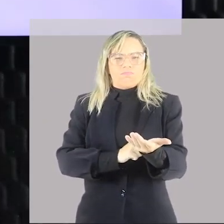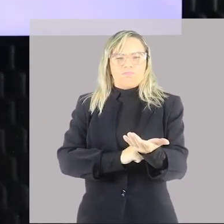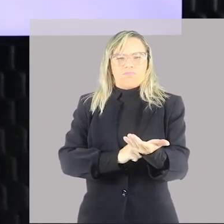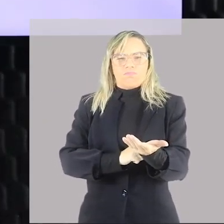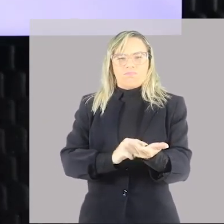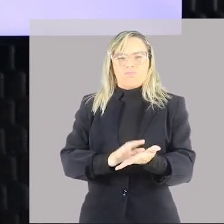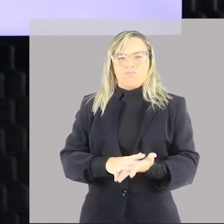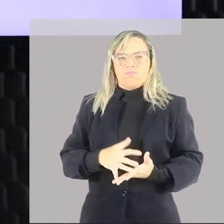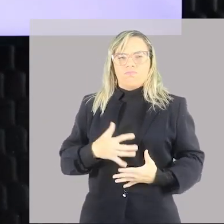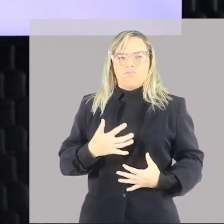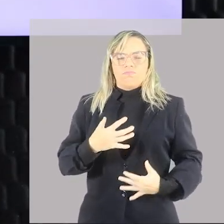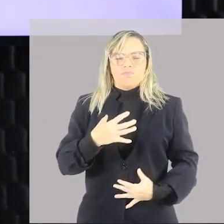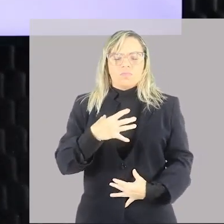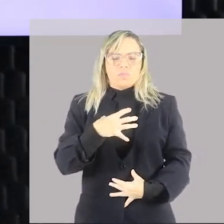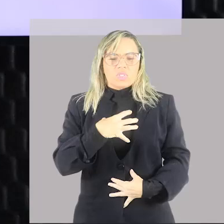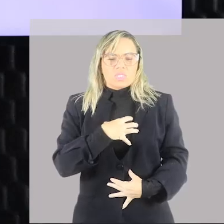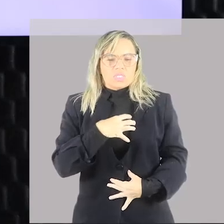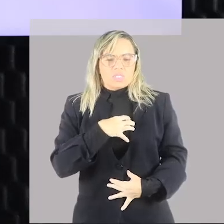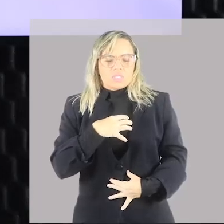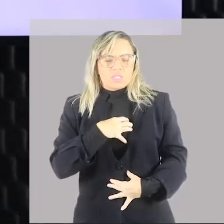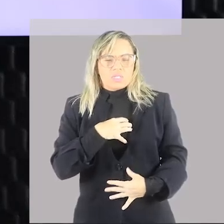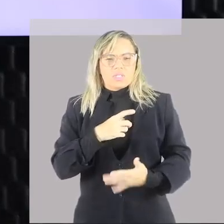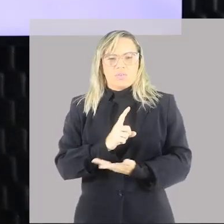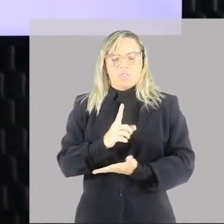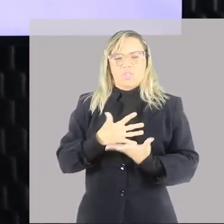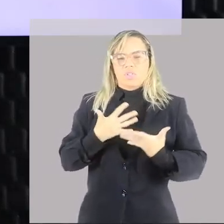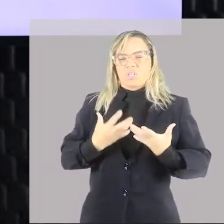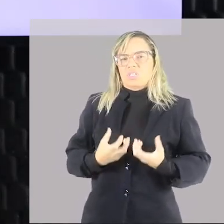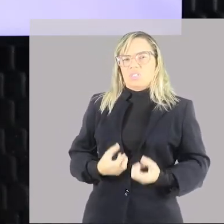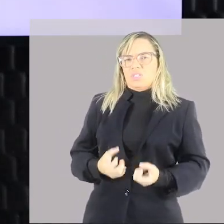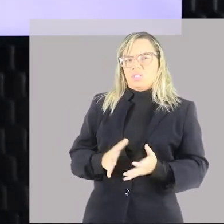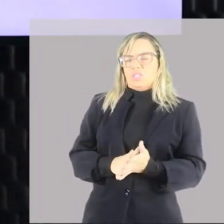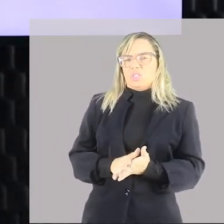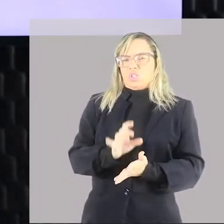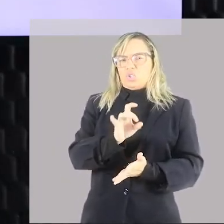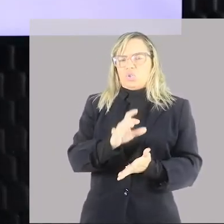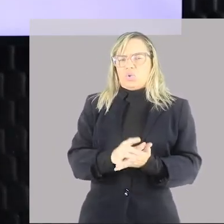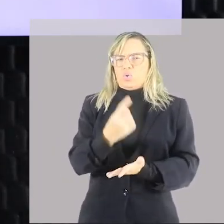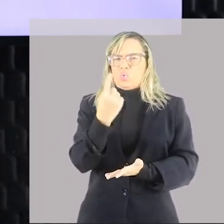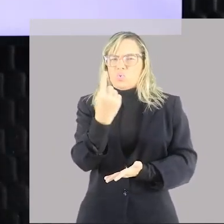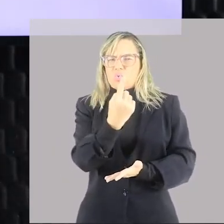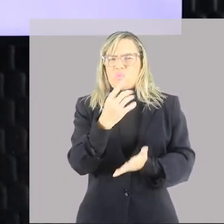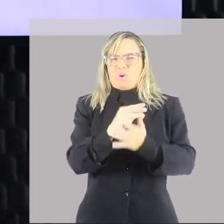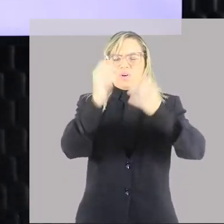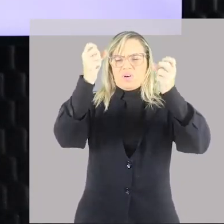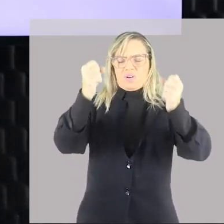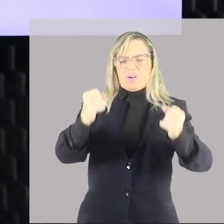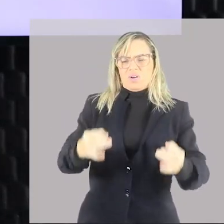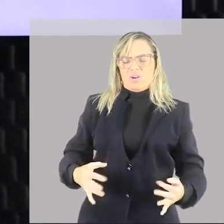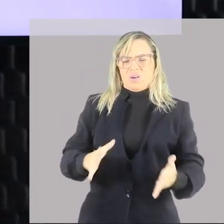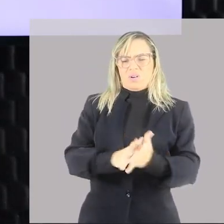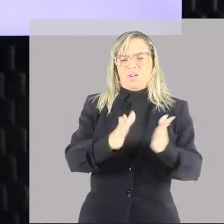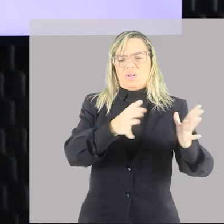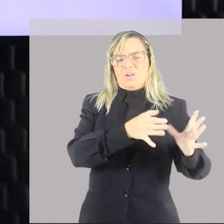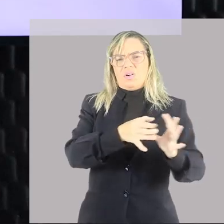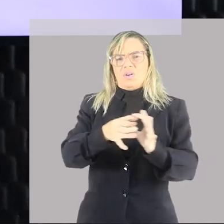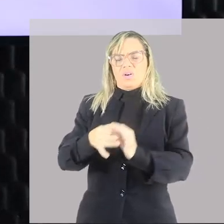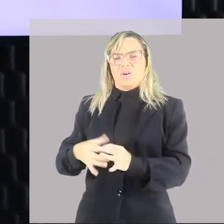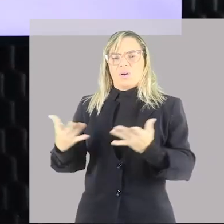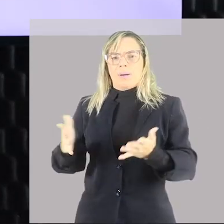de incômodo. Você não se contenta com aquela explicação, com aquela realidade, mas, obviamente,